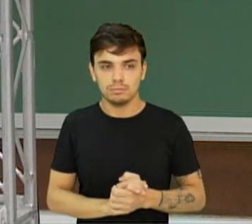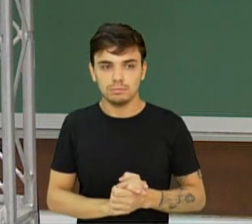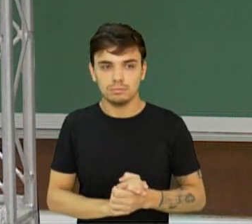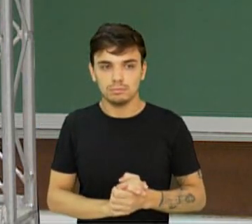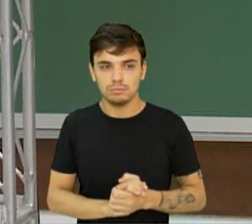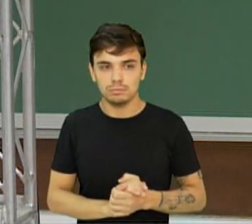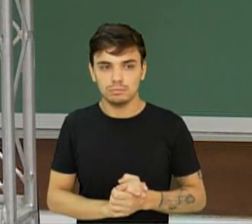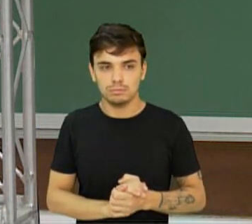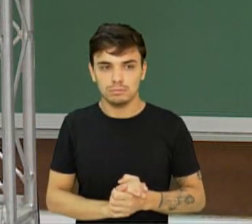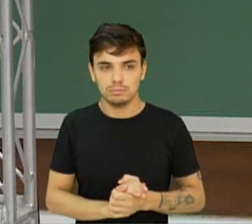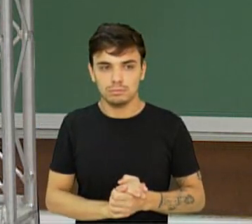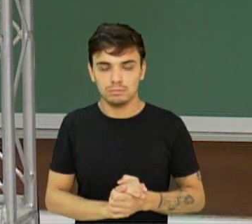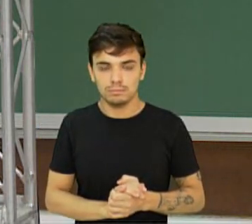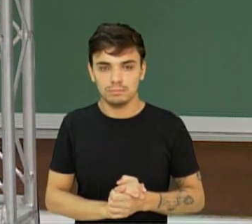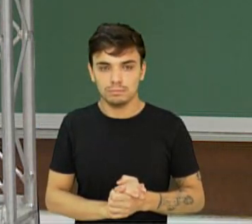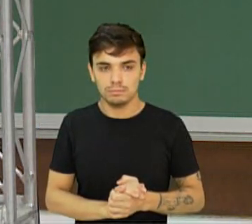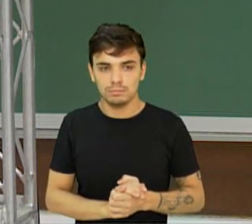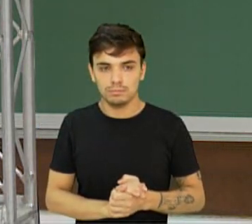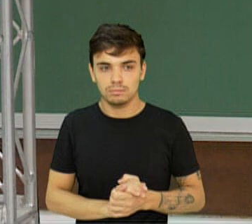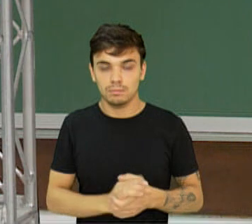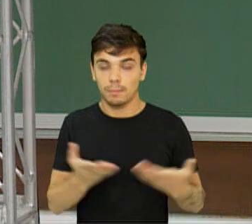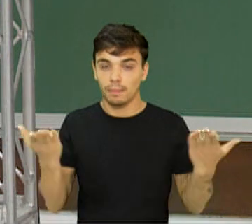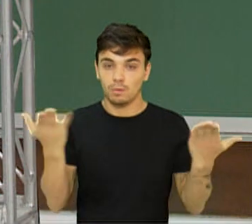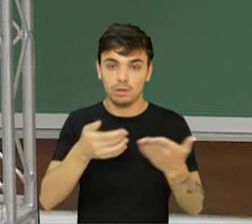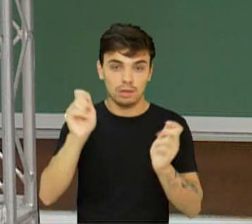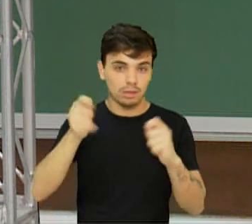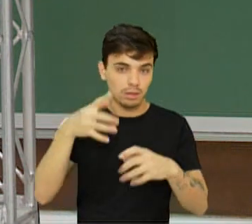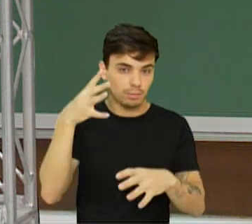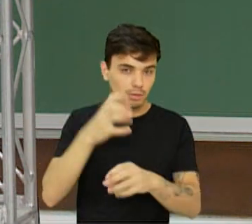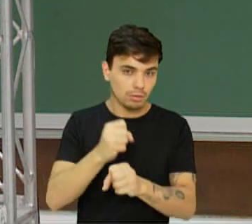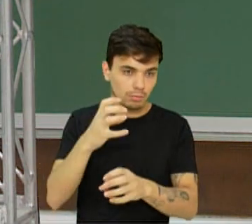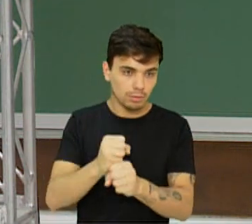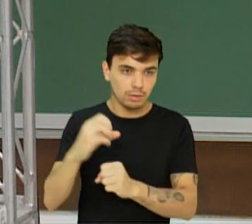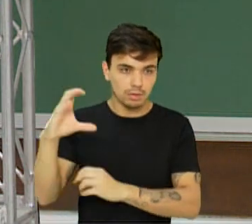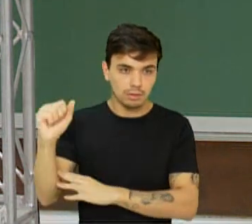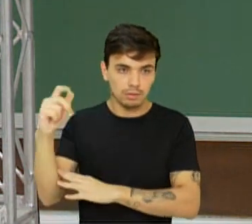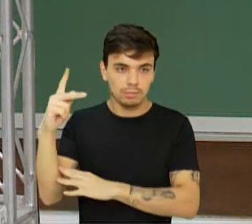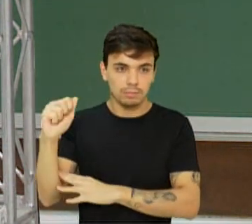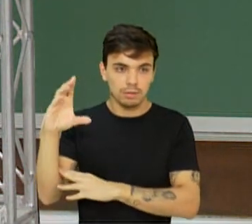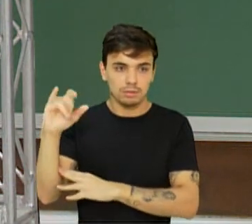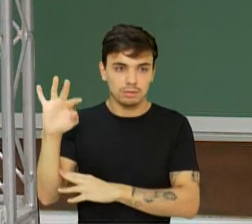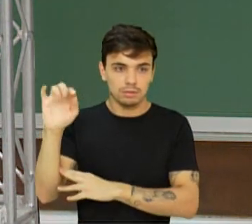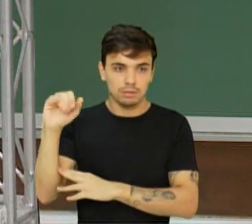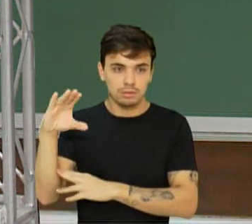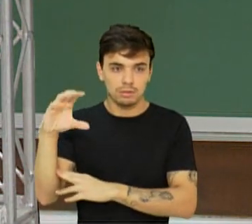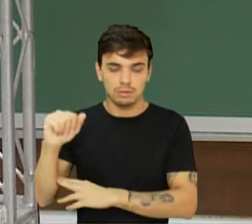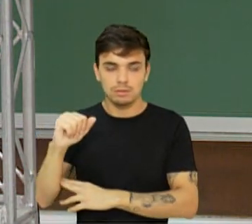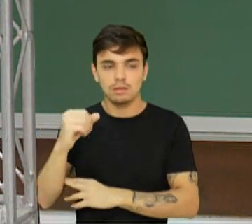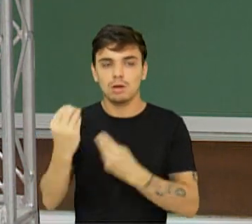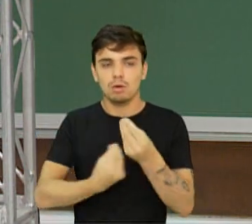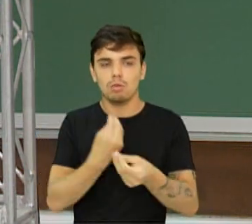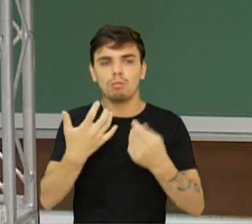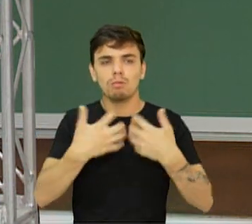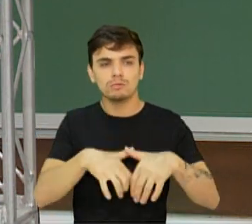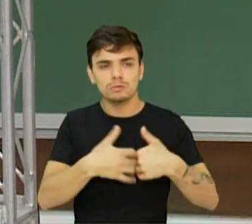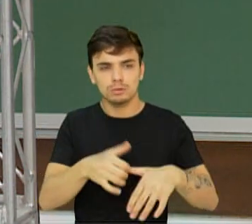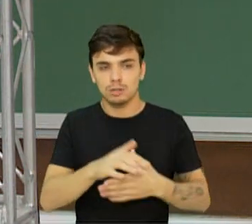Desculpa. Então, olha só, agora, por fim, podemos calcular a capacitância. Vamos lá. Como é que fica, então, a